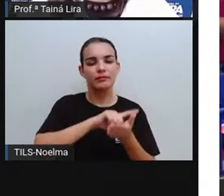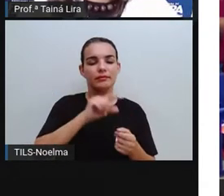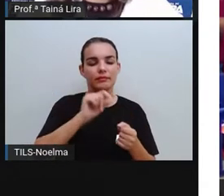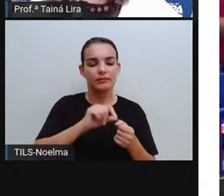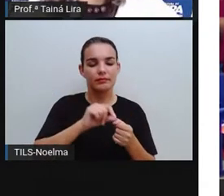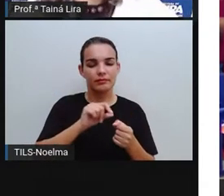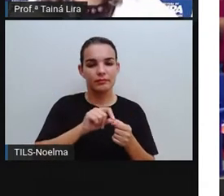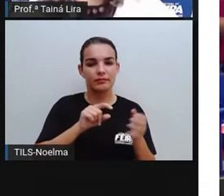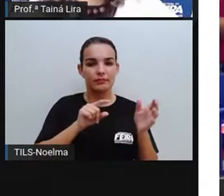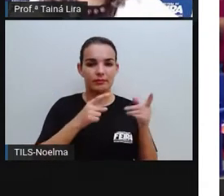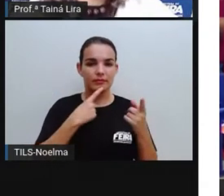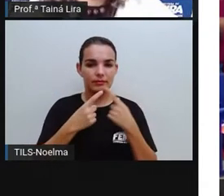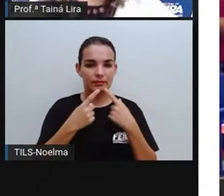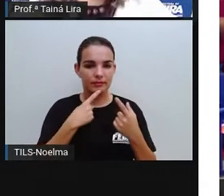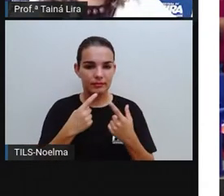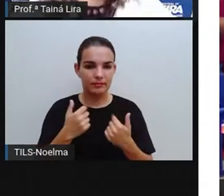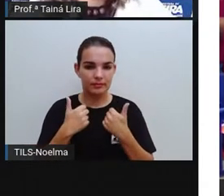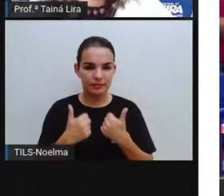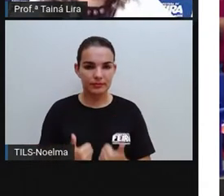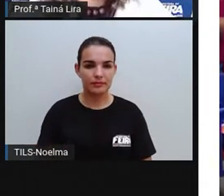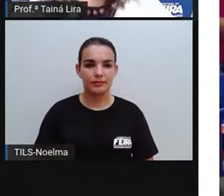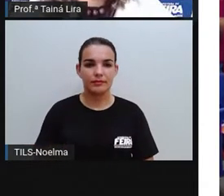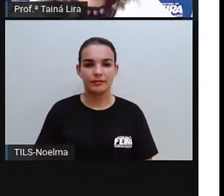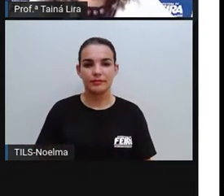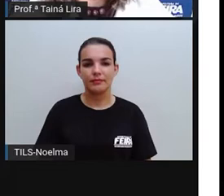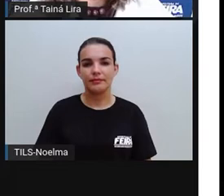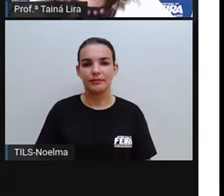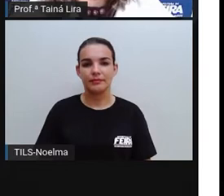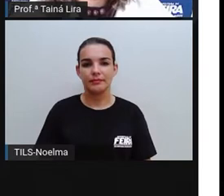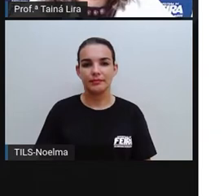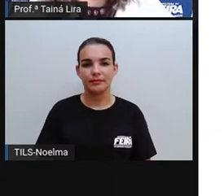entrevista. Deixa eu avançar aqui.